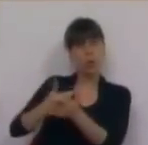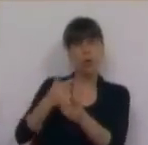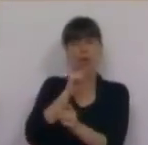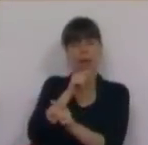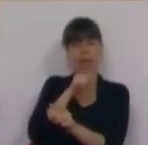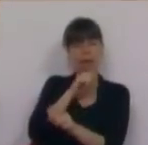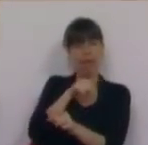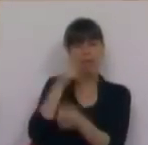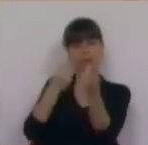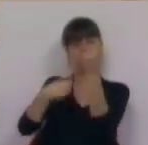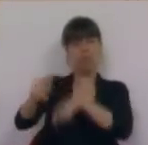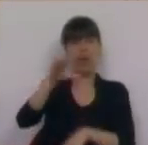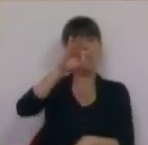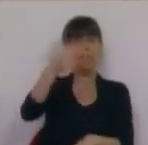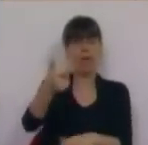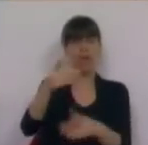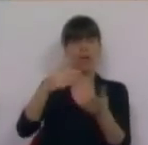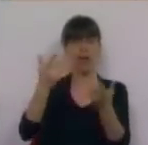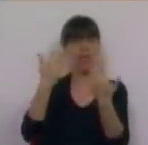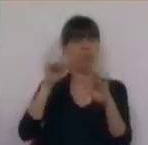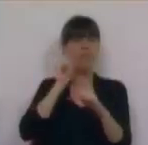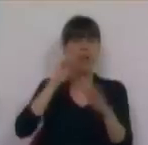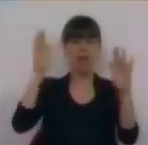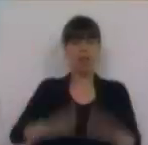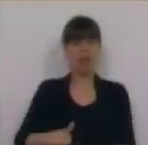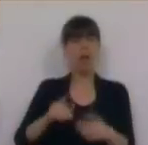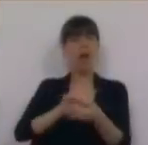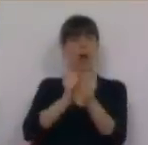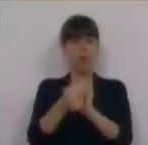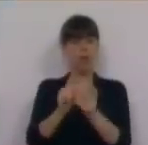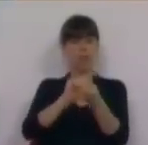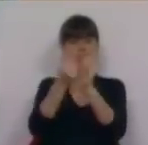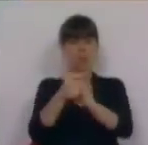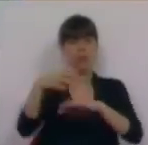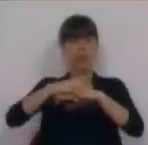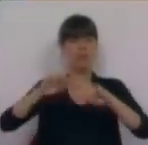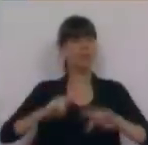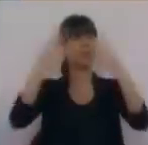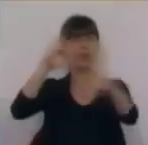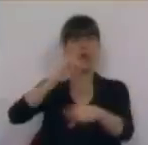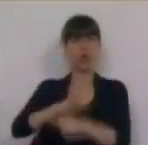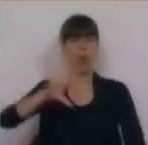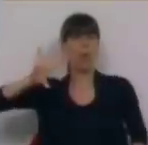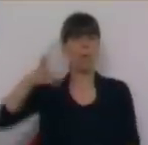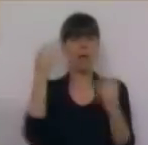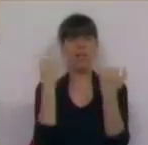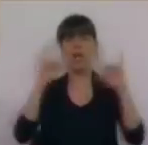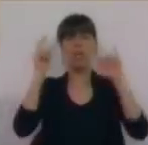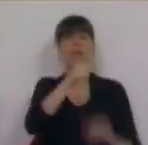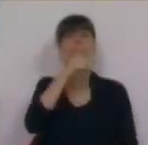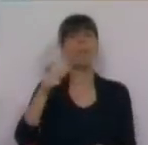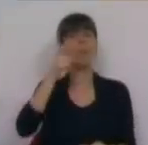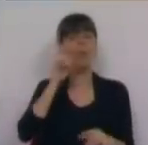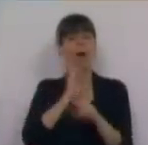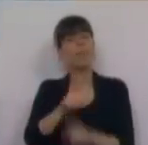sua rentabilidade, venderam a PT, a descapitalizaram e acabaram por mudar a sua sede para outro país, independentemente das